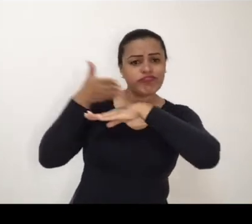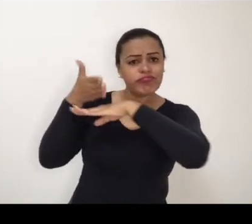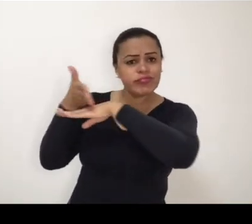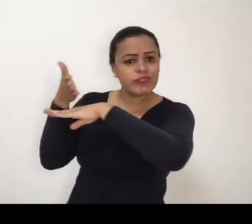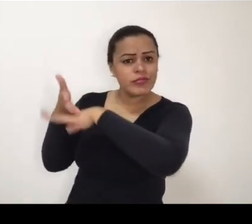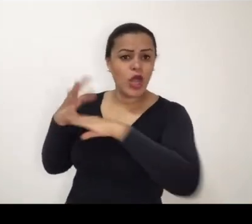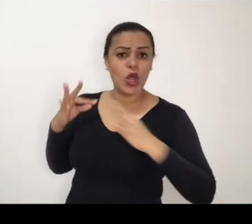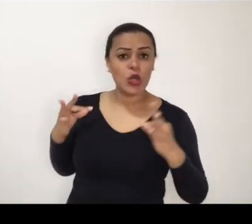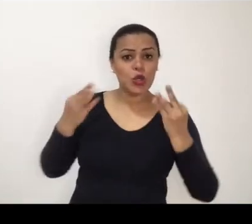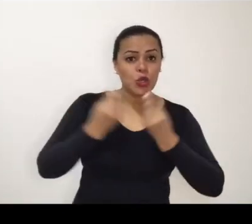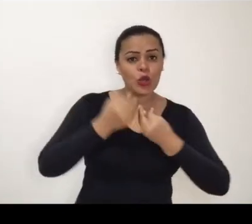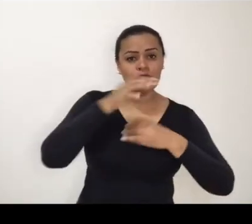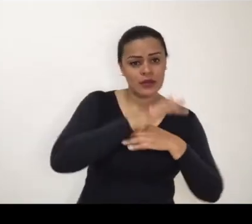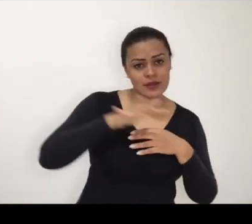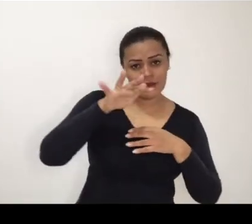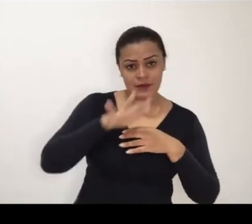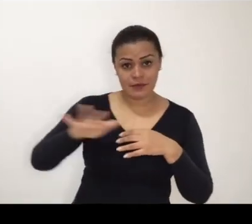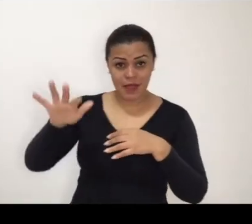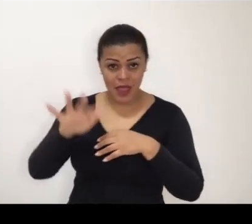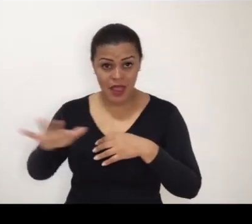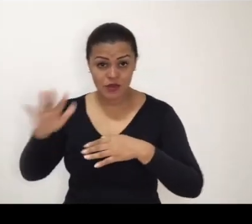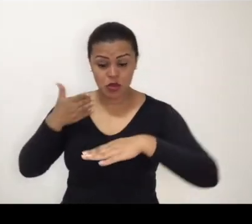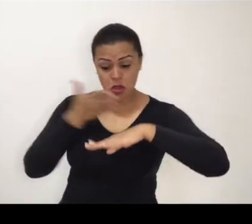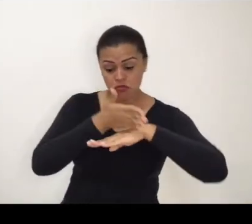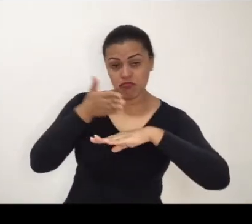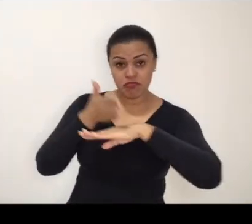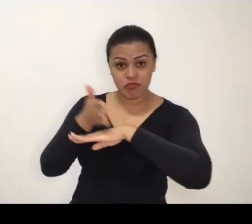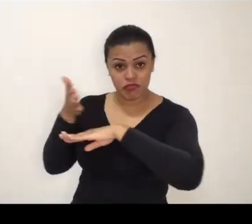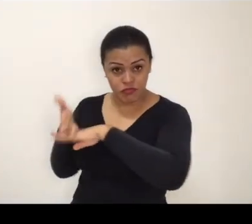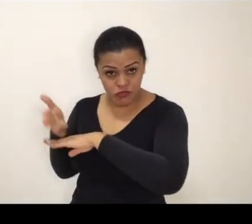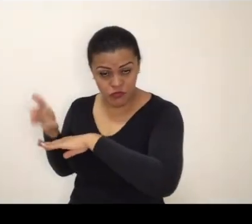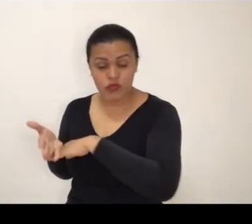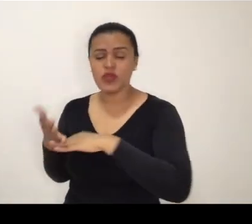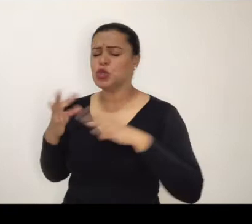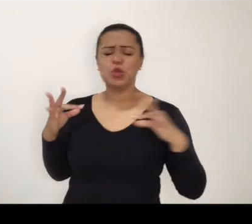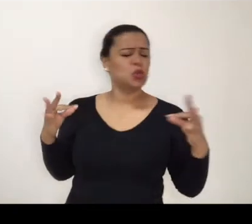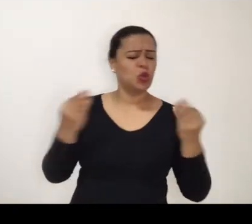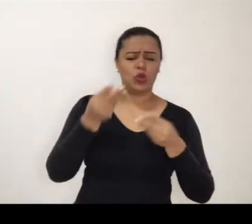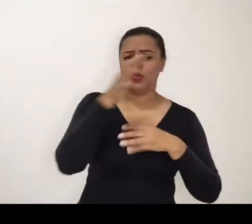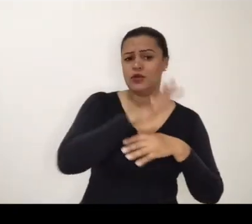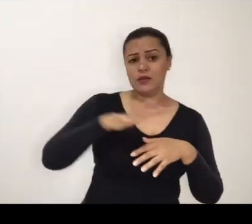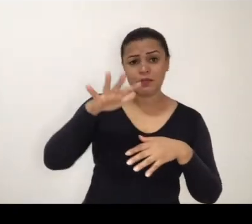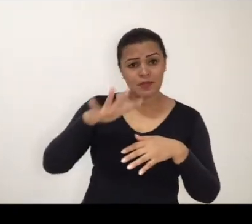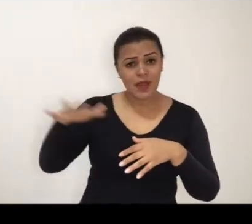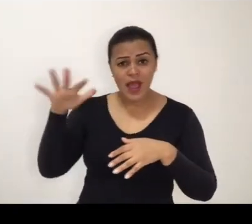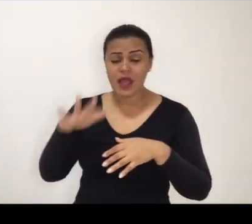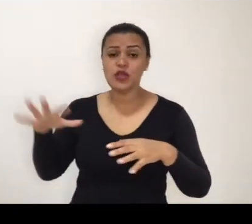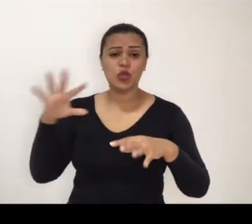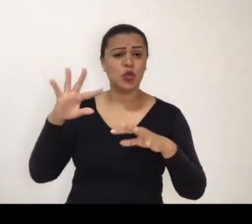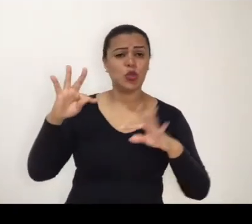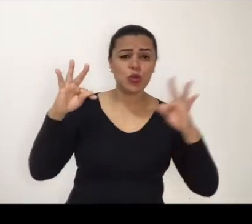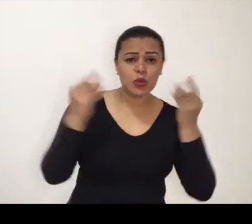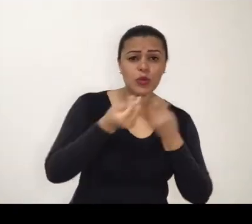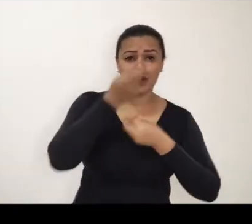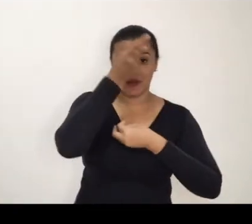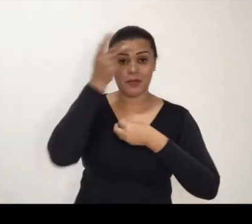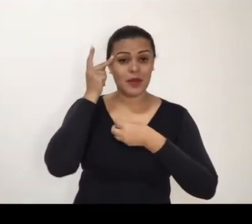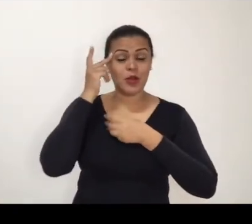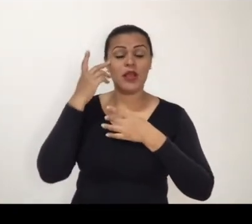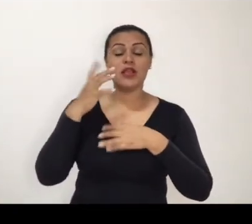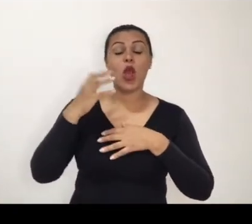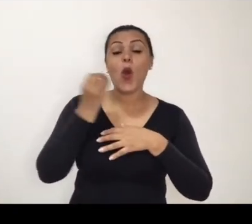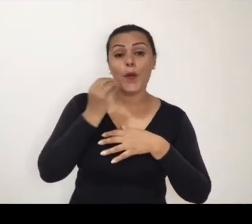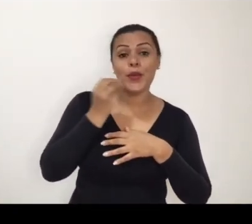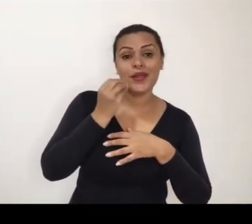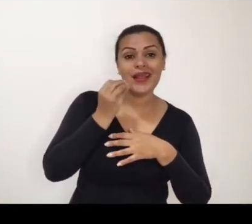todos esses espaços, e não só os coletivos, mas todas as pessoas que eu tive a